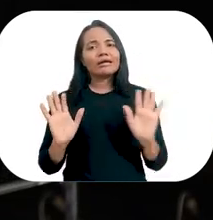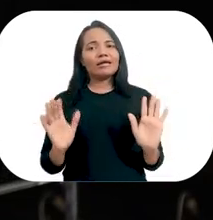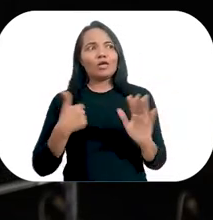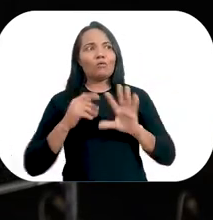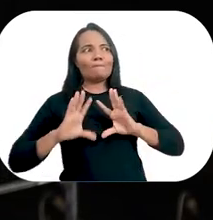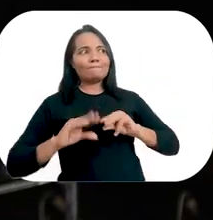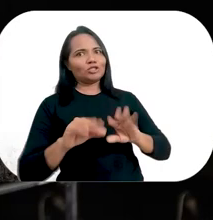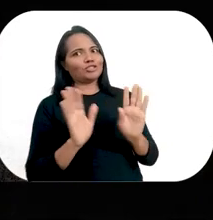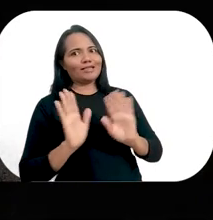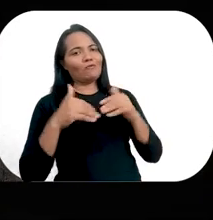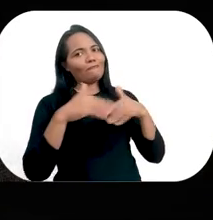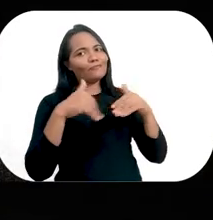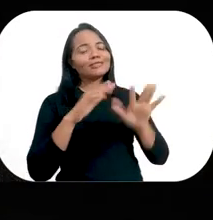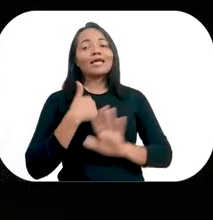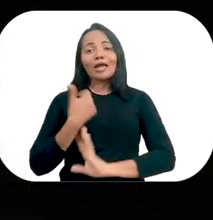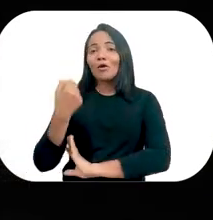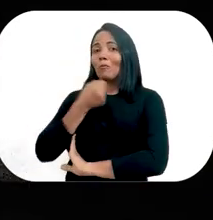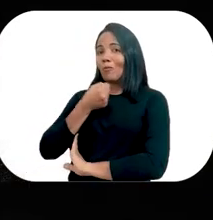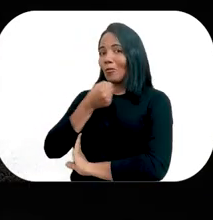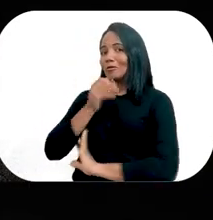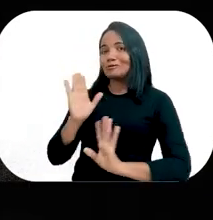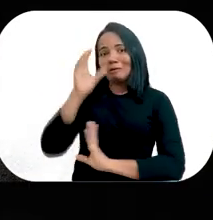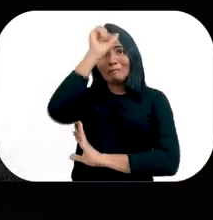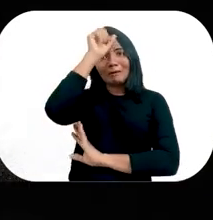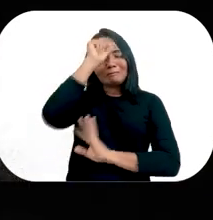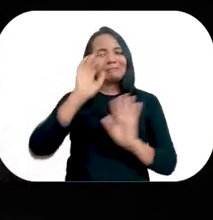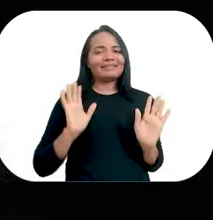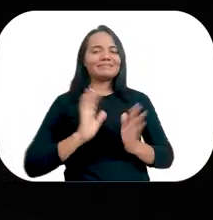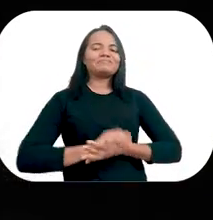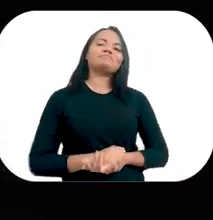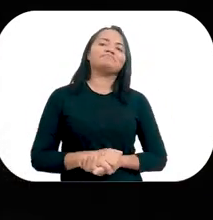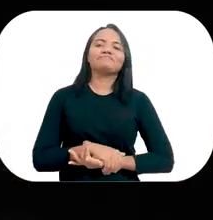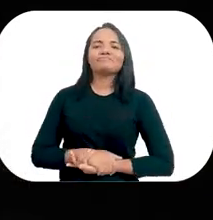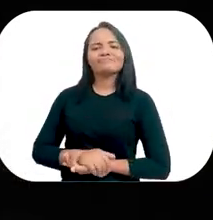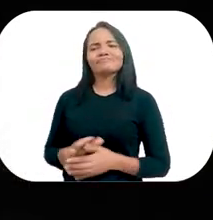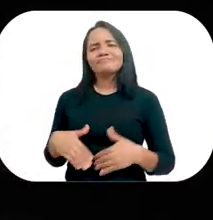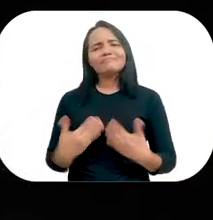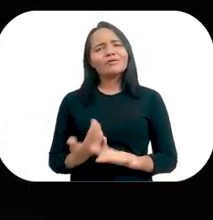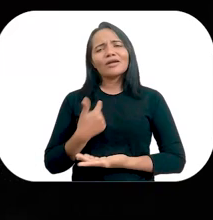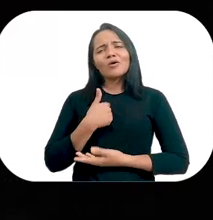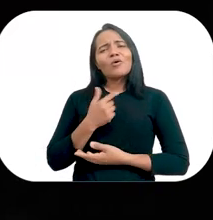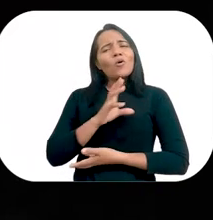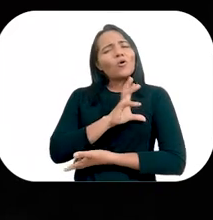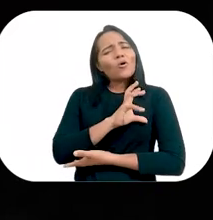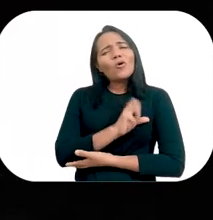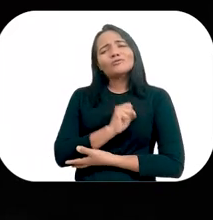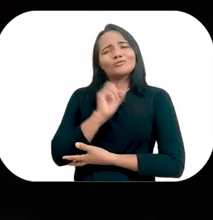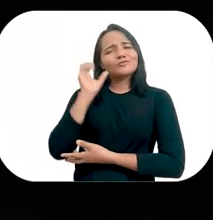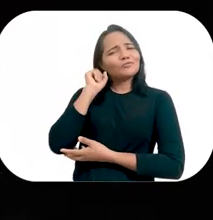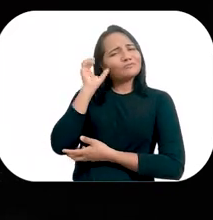mexer em parte harmônica. Vocês cuidem da parte harmônica, eu vou aprender só a cantar. E assim, Gonzaguinha é um cara que eu escuto normalmente,